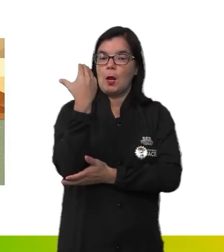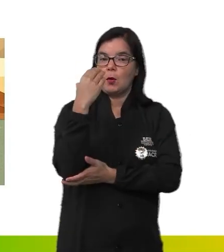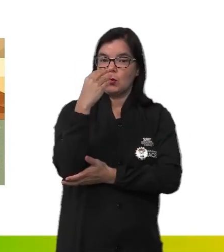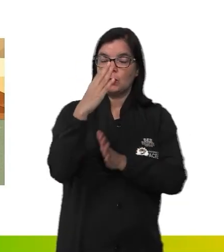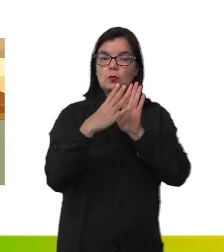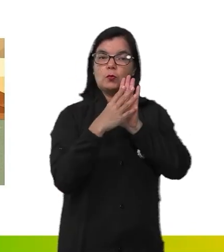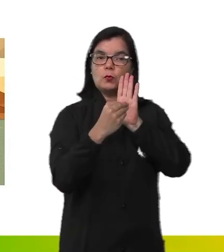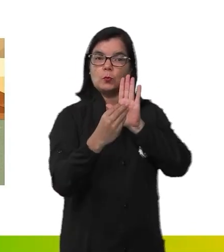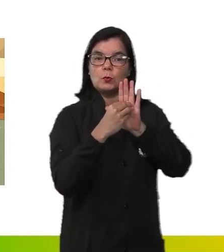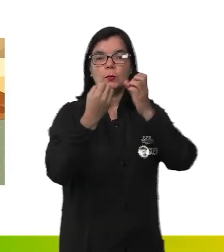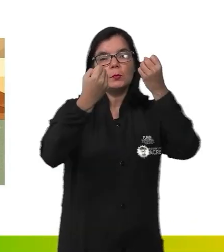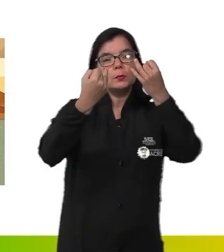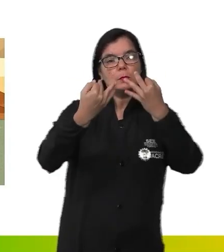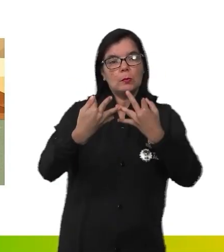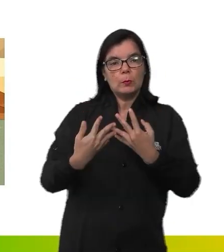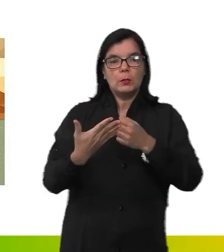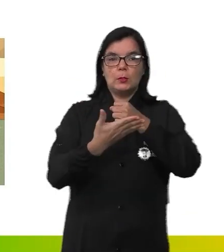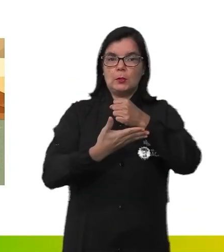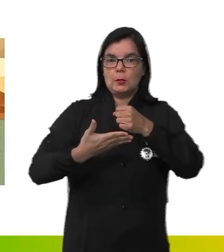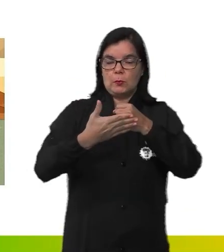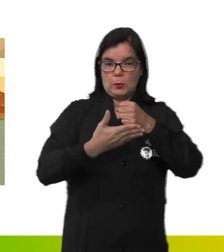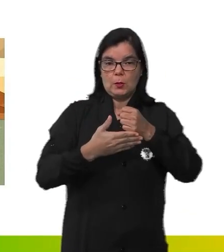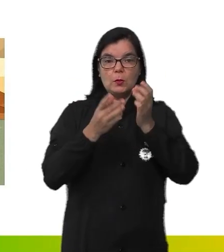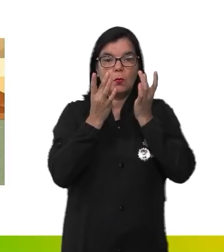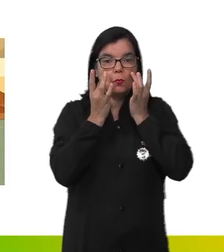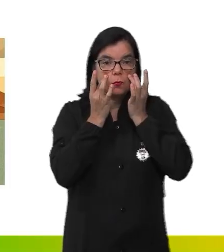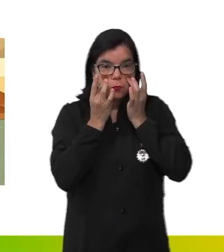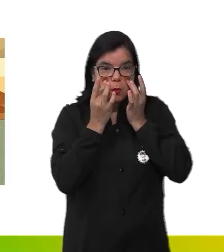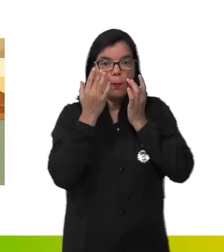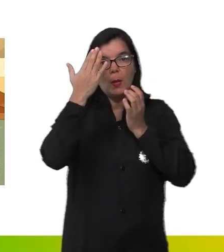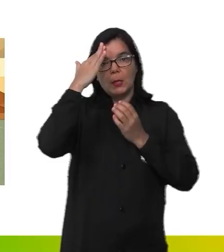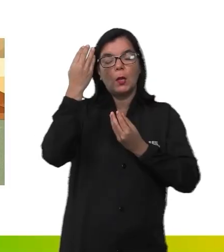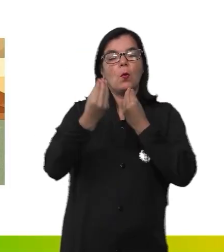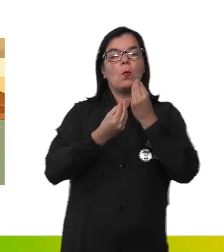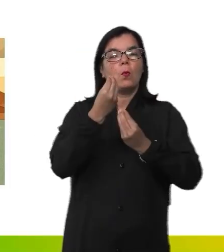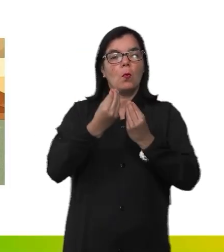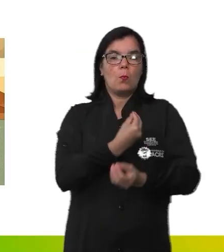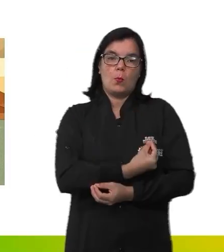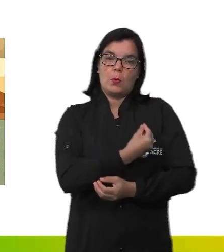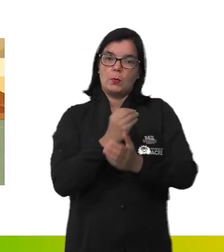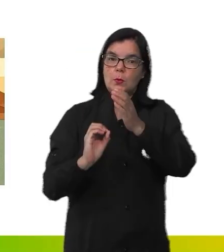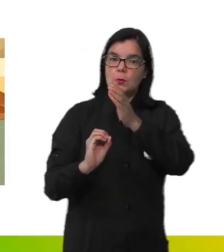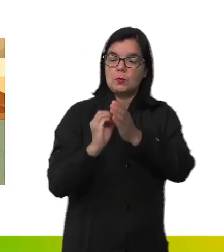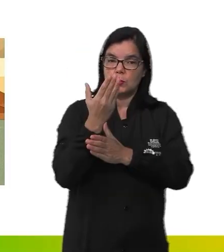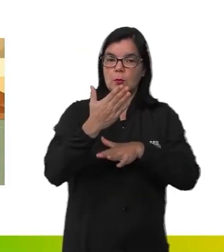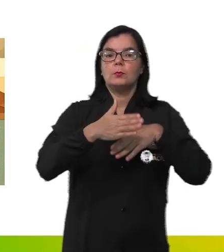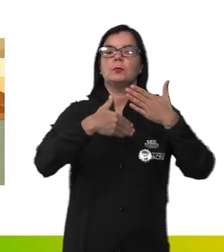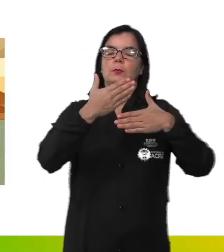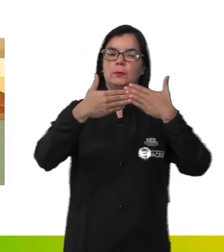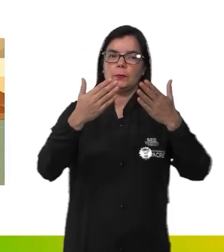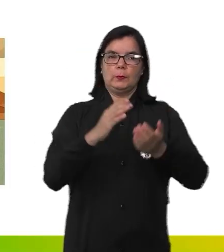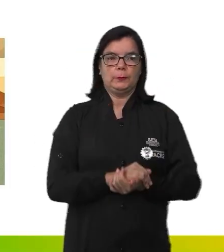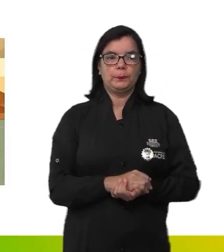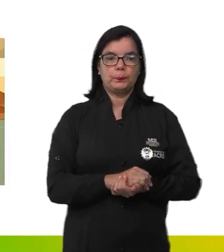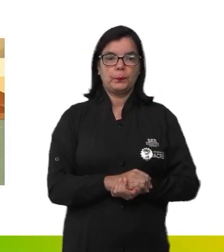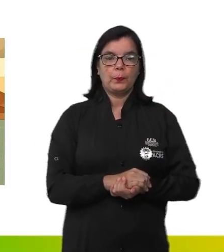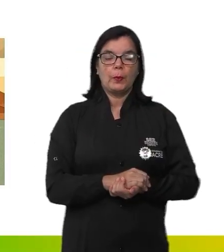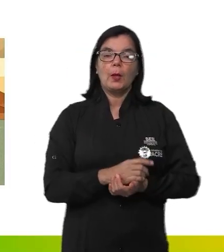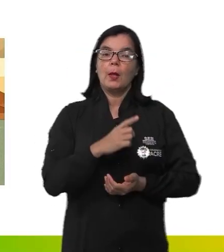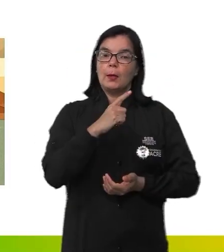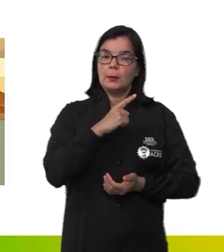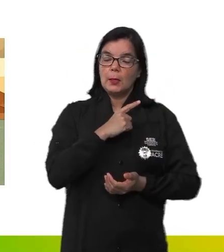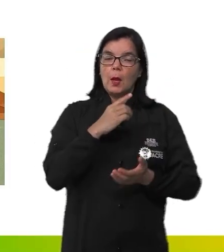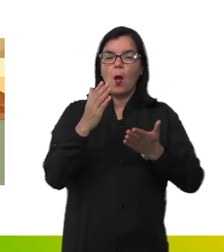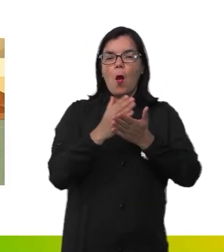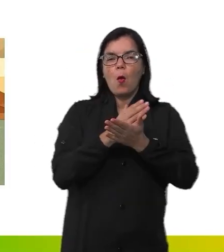constrói modelos explicativos baseados em evidências para entender como a vida surgiu e evoluiu. Então, a ciência ela